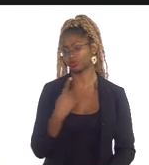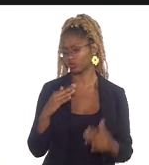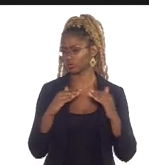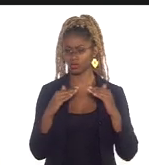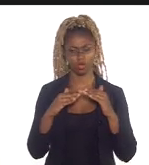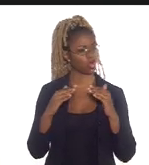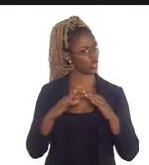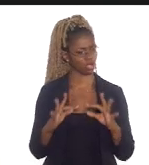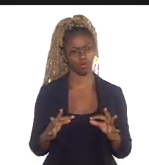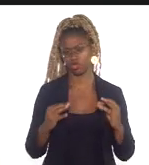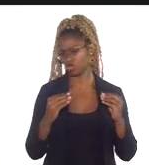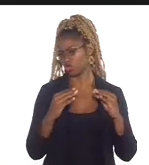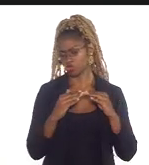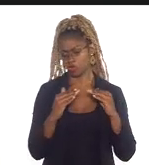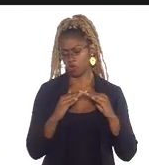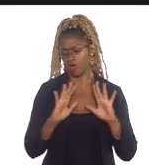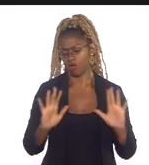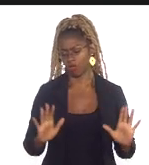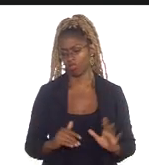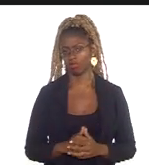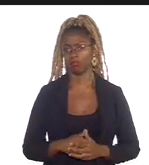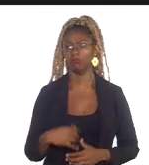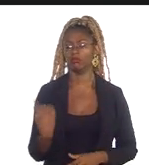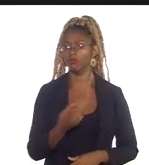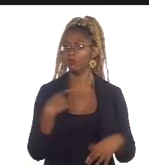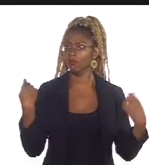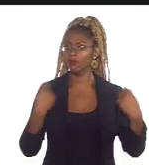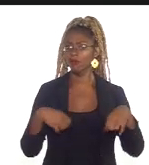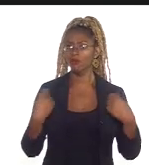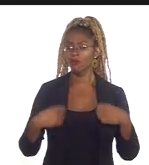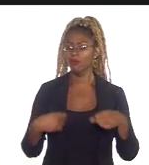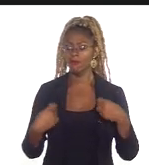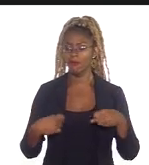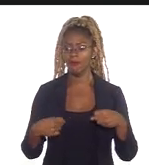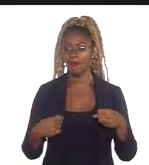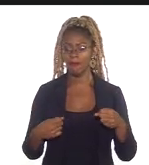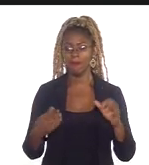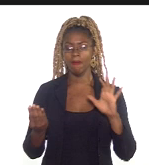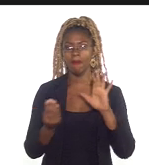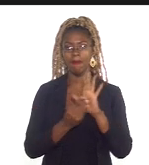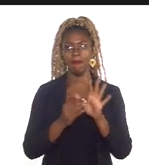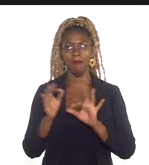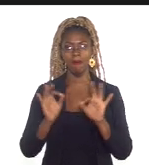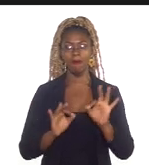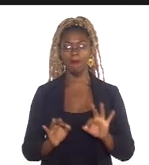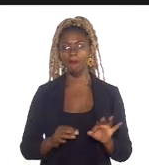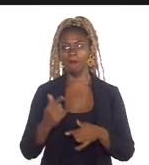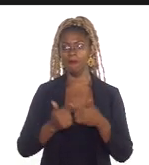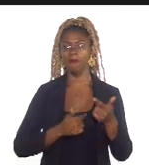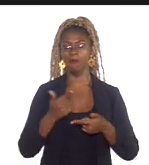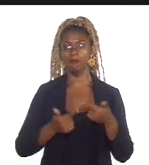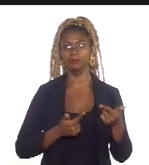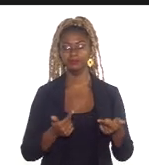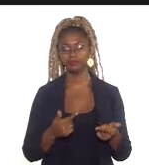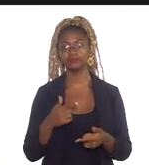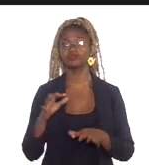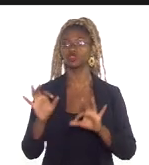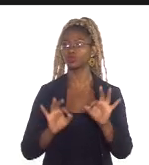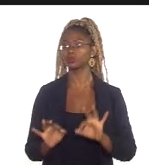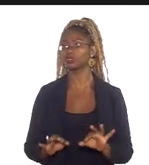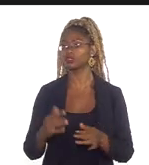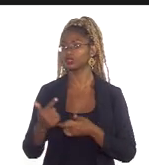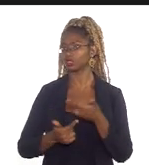plenamente. Né? A gente só precisa de colocar isso no plano de trabalho. E o plano de